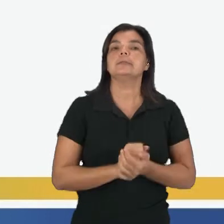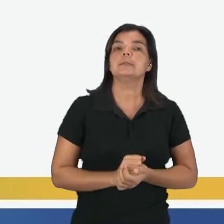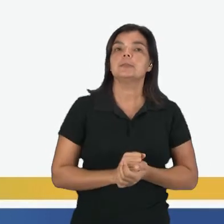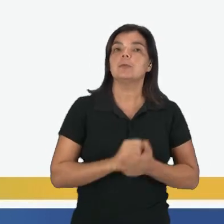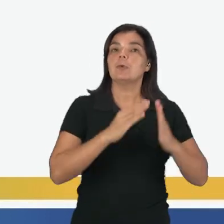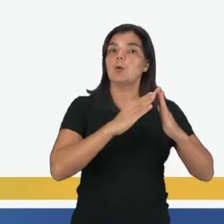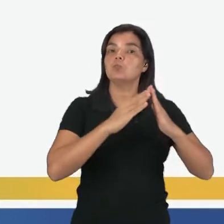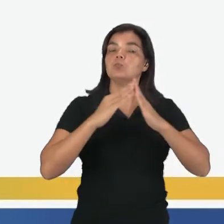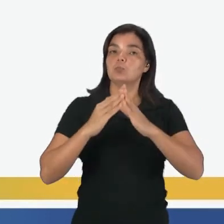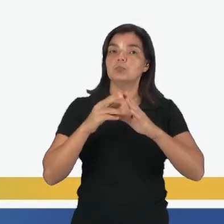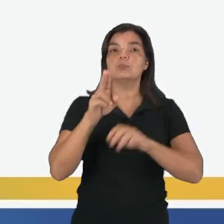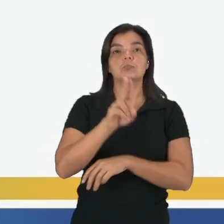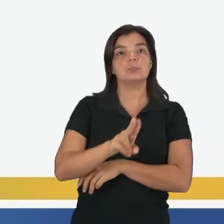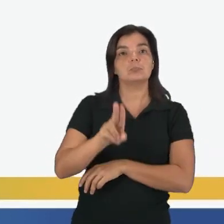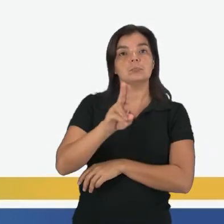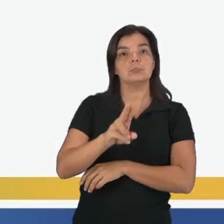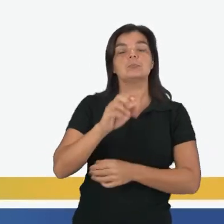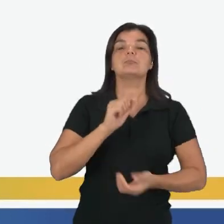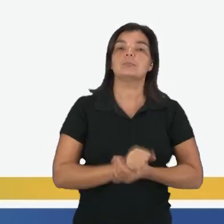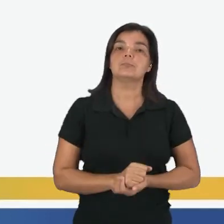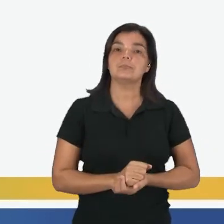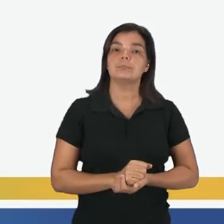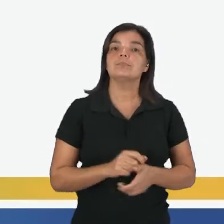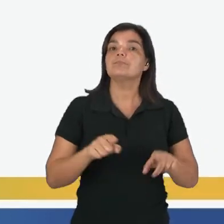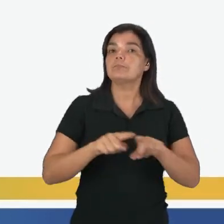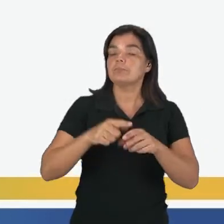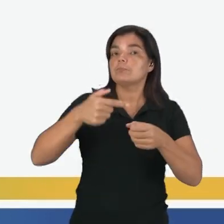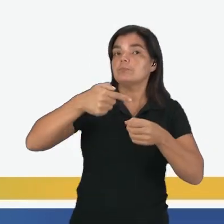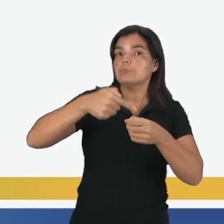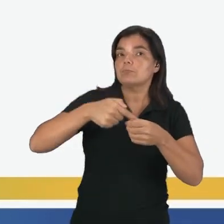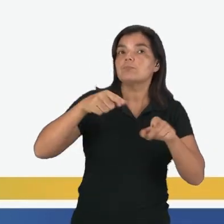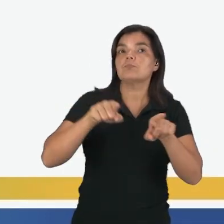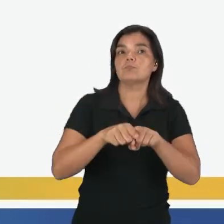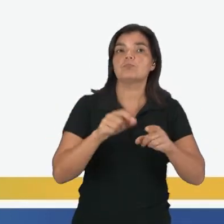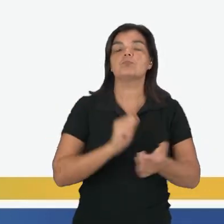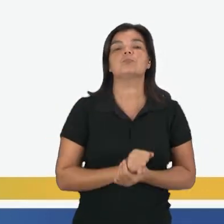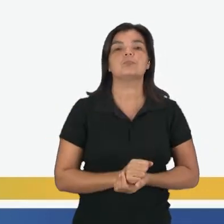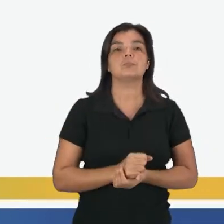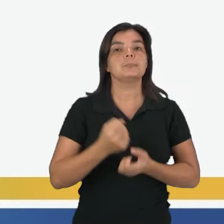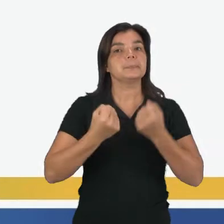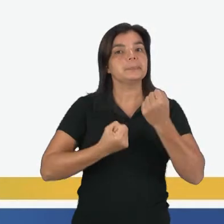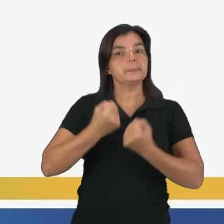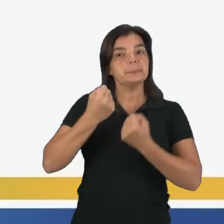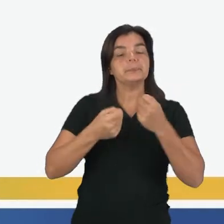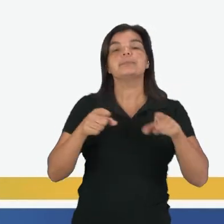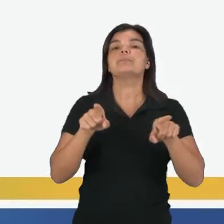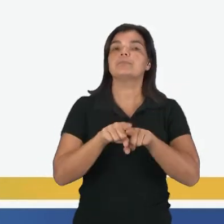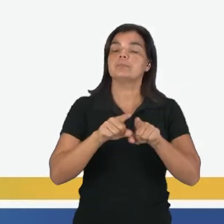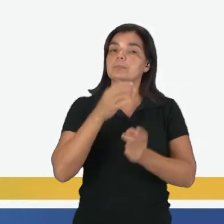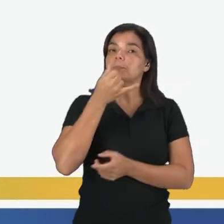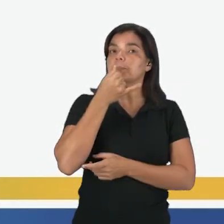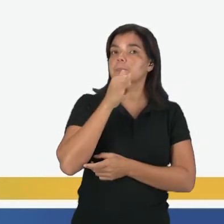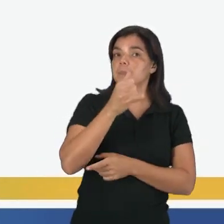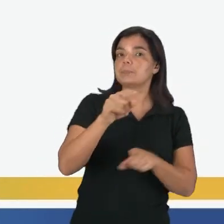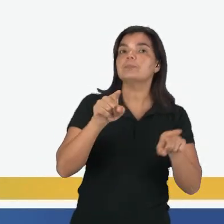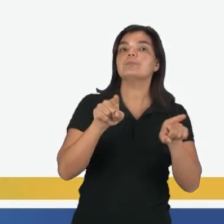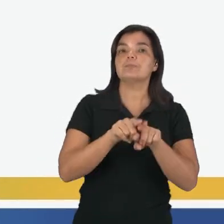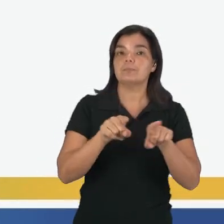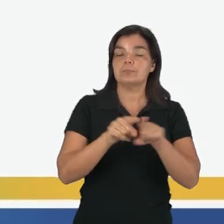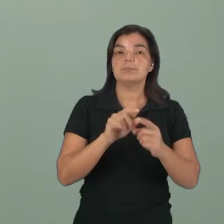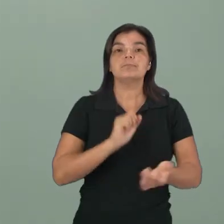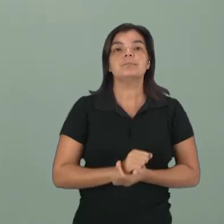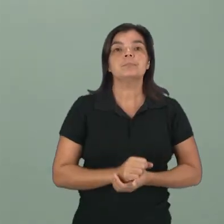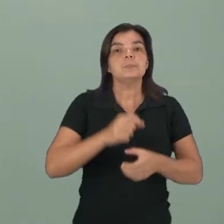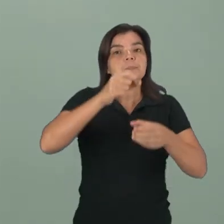para a residência, pode ser usado como combustível para os carros, energia térmica, o calor frio.